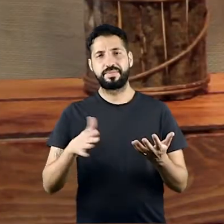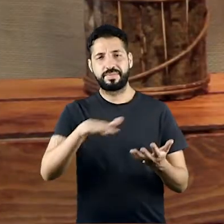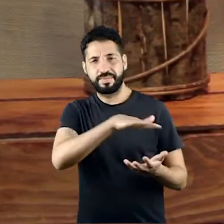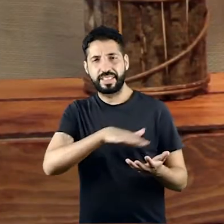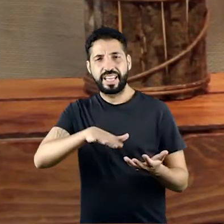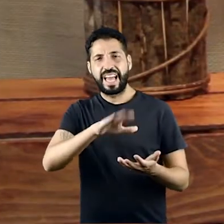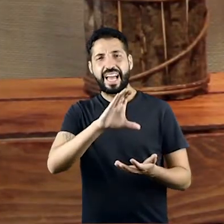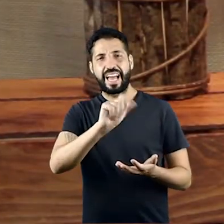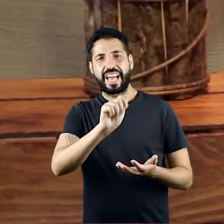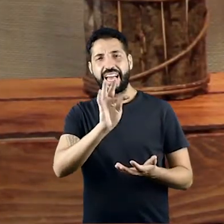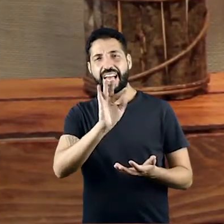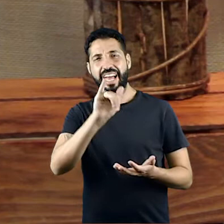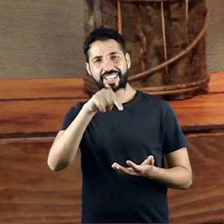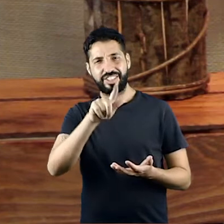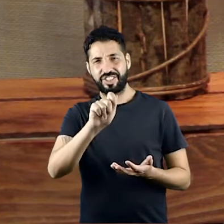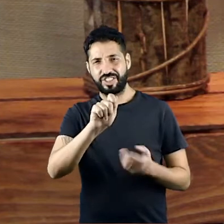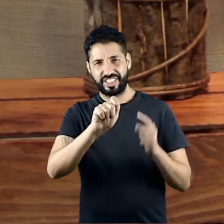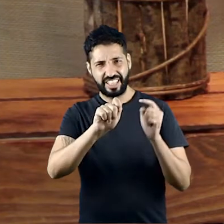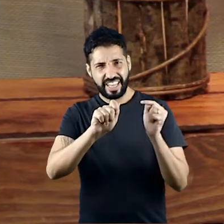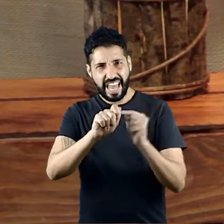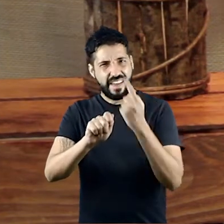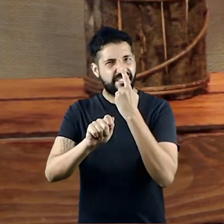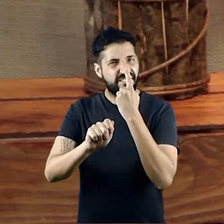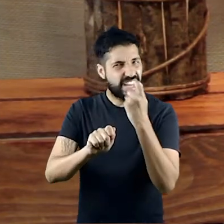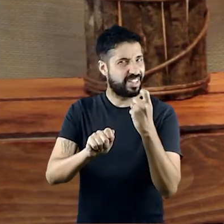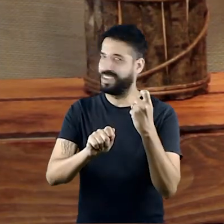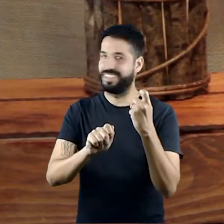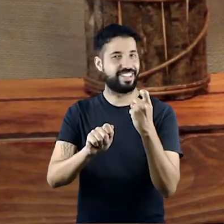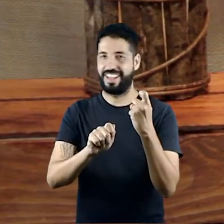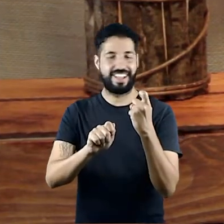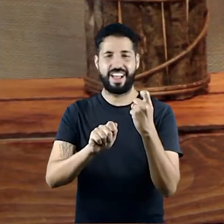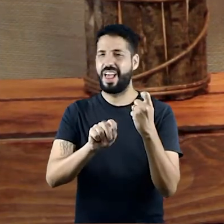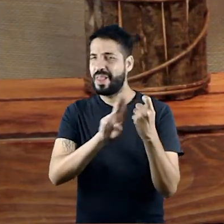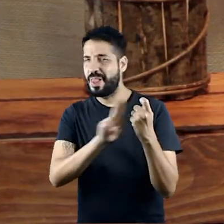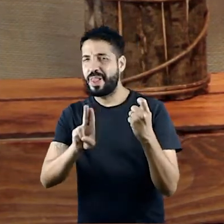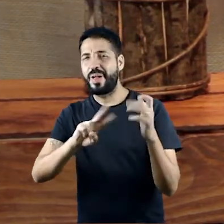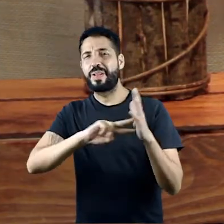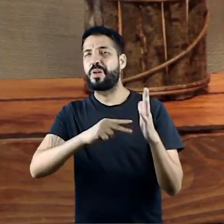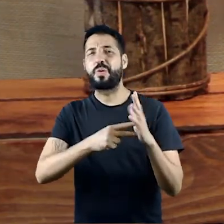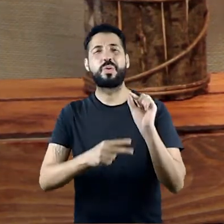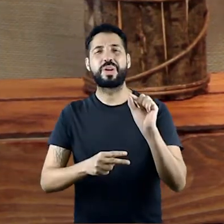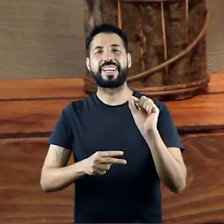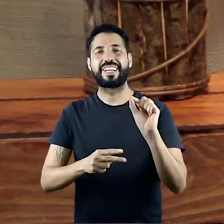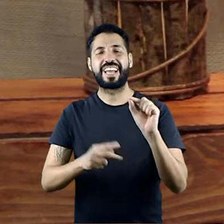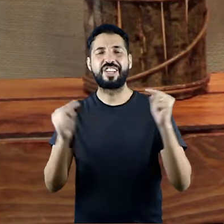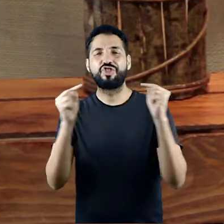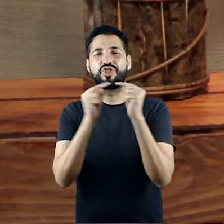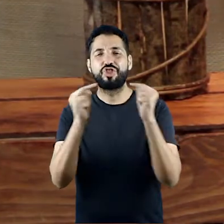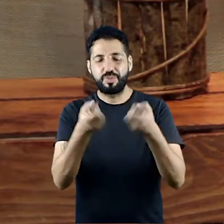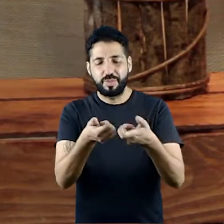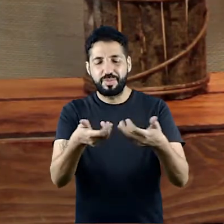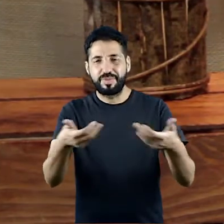bem no meio da Caatinga não falo do fedor pois entende o que esse nome seu menino seu